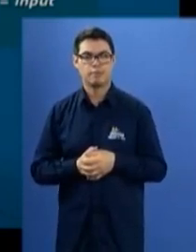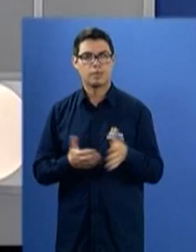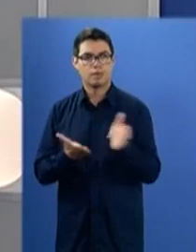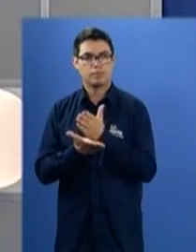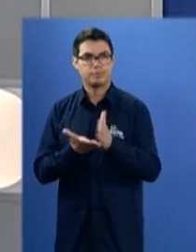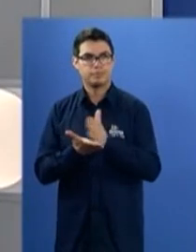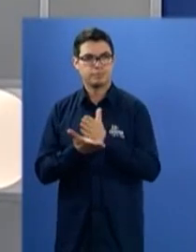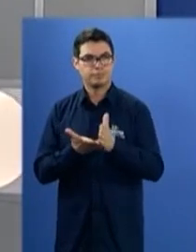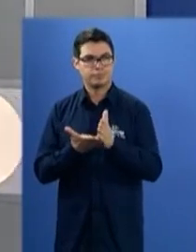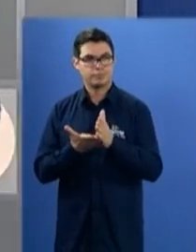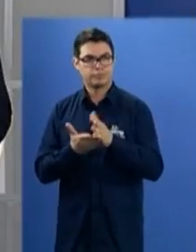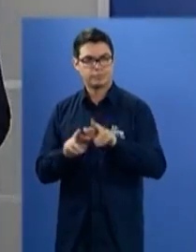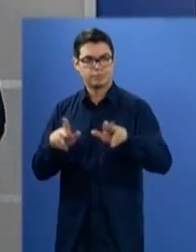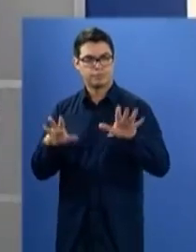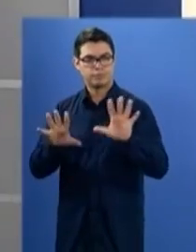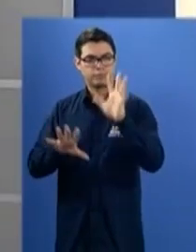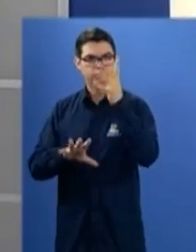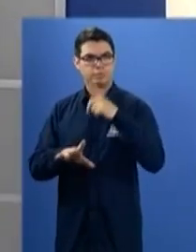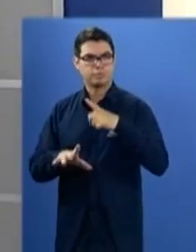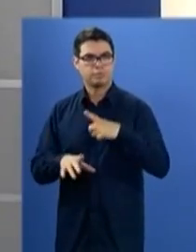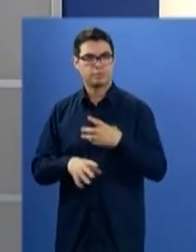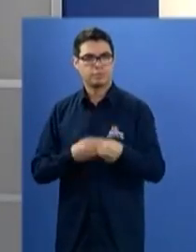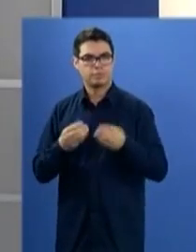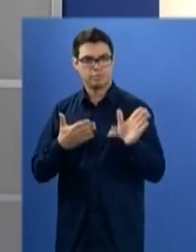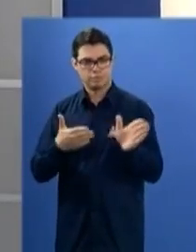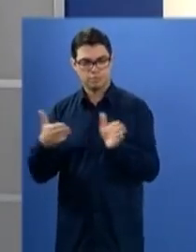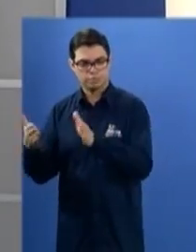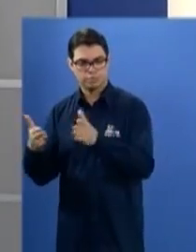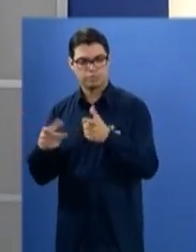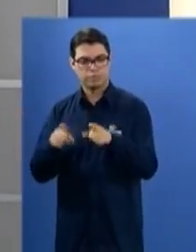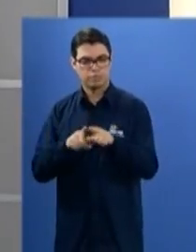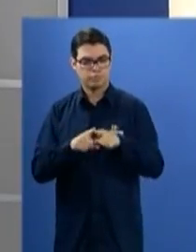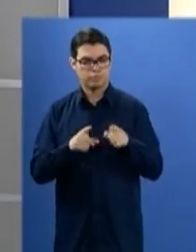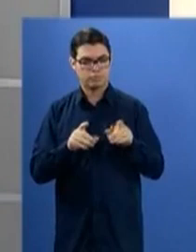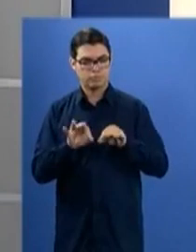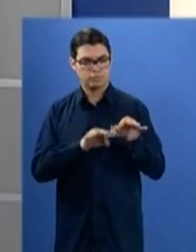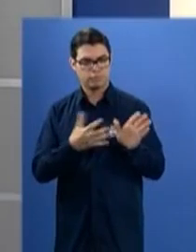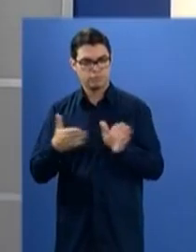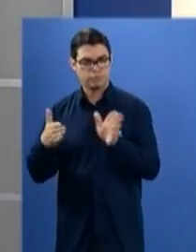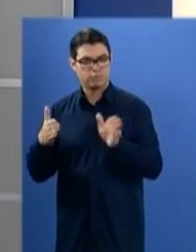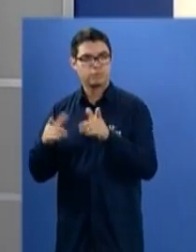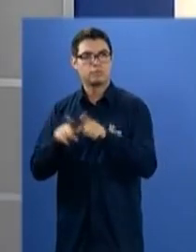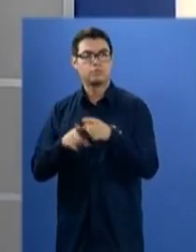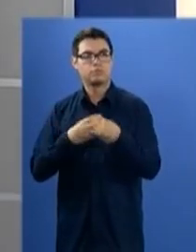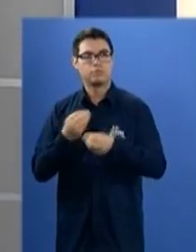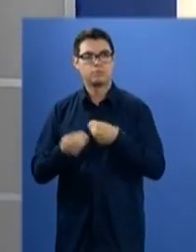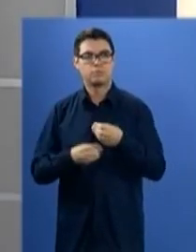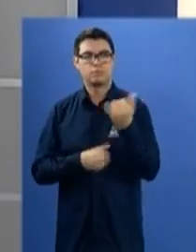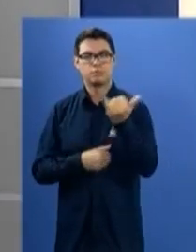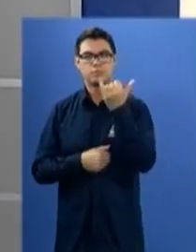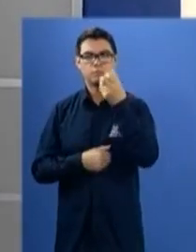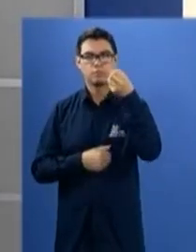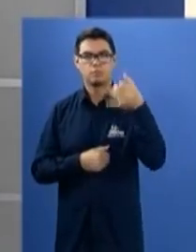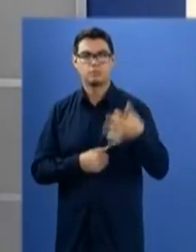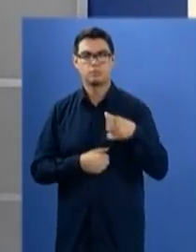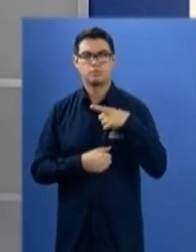Algumas vezes, esses termos produção e produtividade se confundem, mas é importante